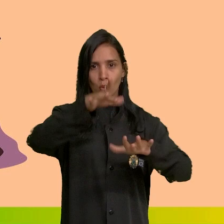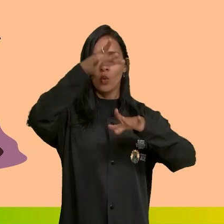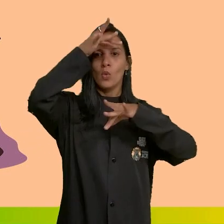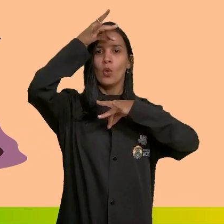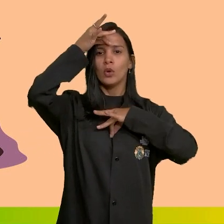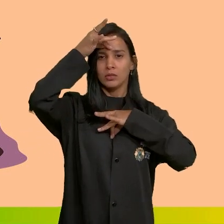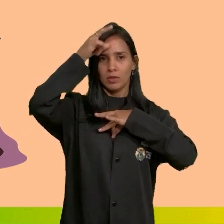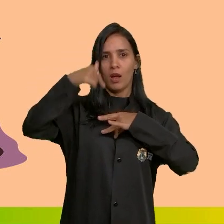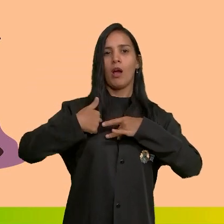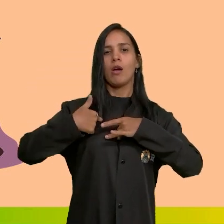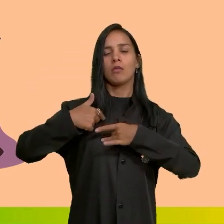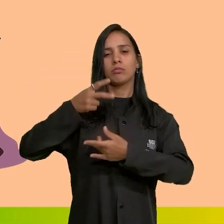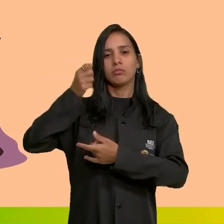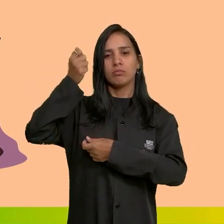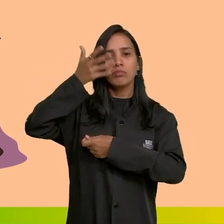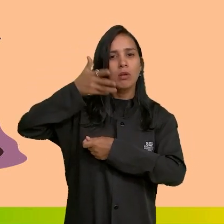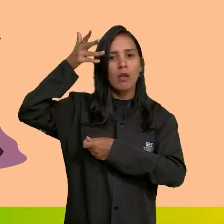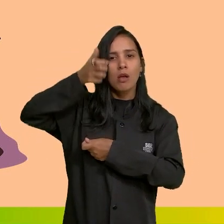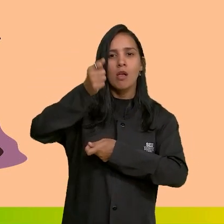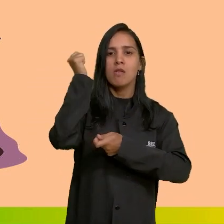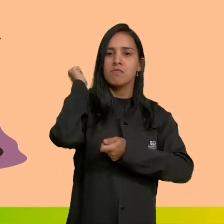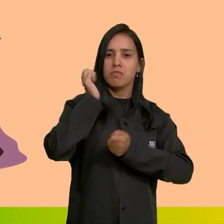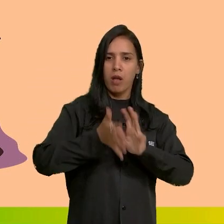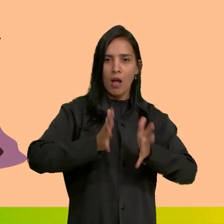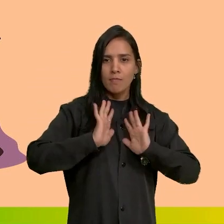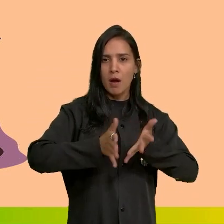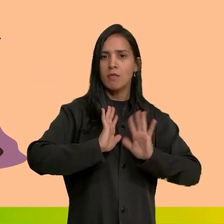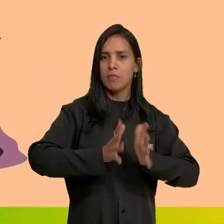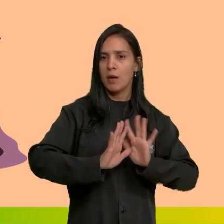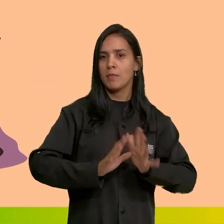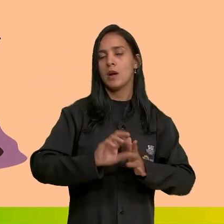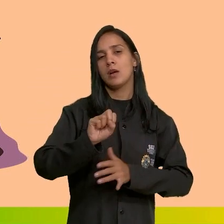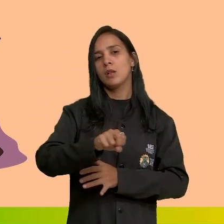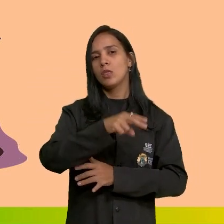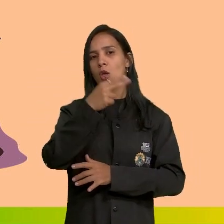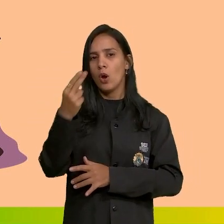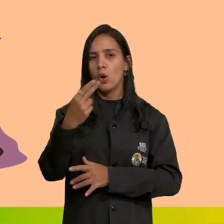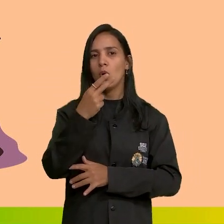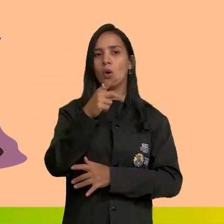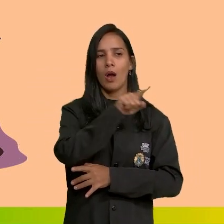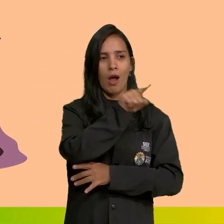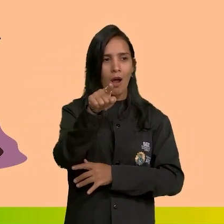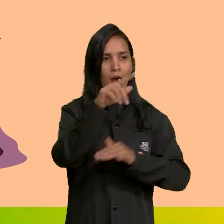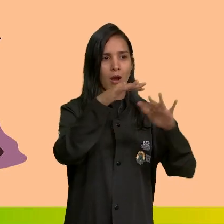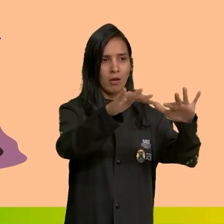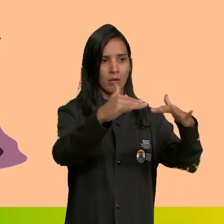habilidade excepcional do ator em sustentar a atenção do público por meio de sua